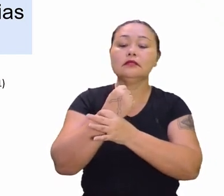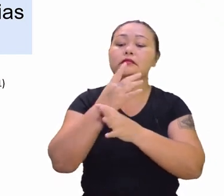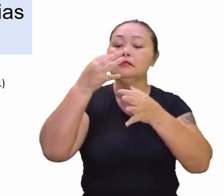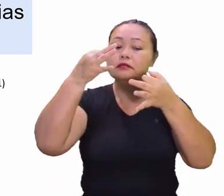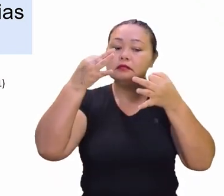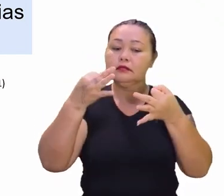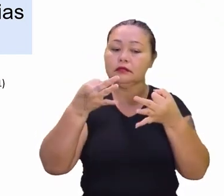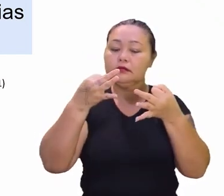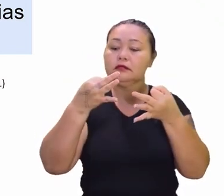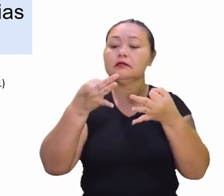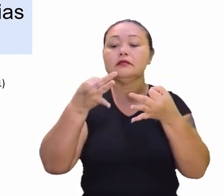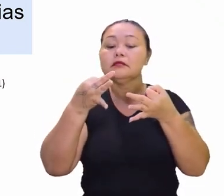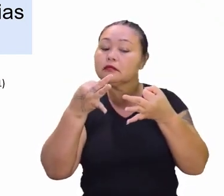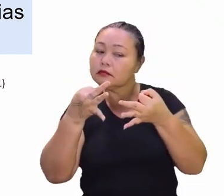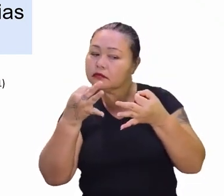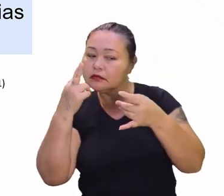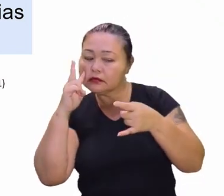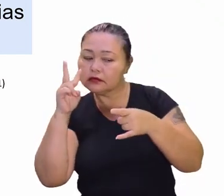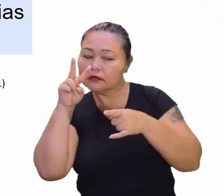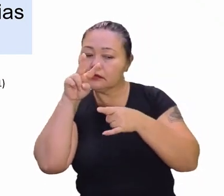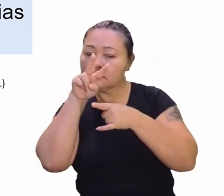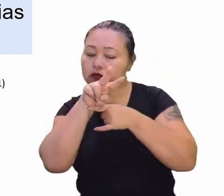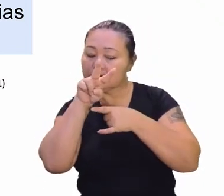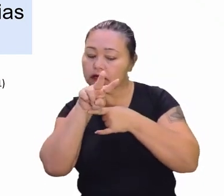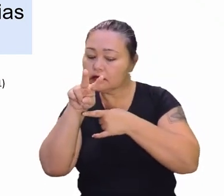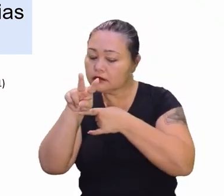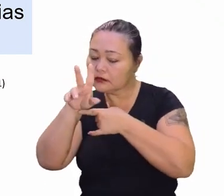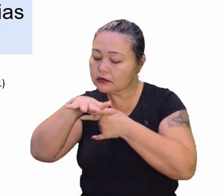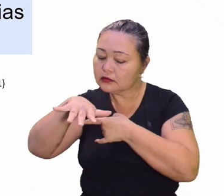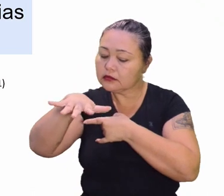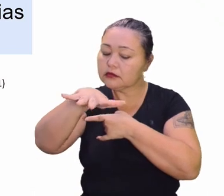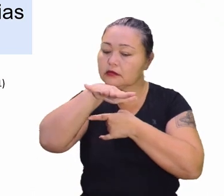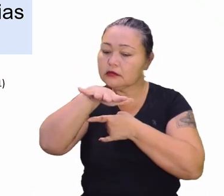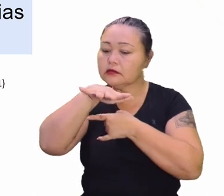garantias adequadas de proteção.